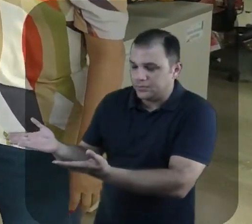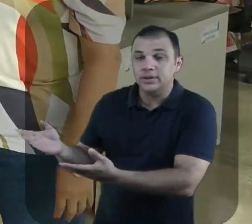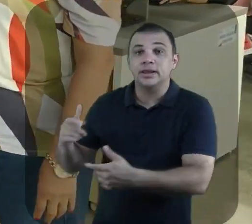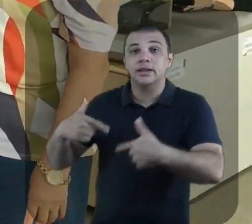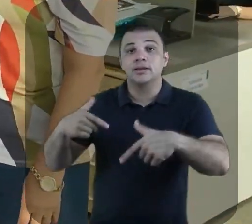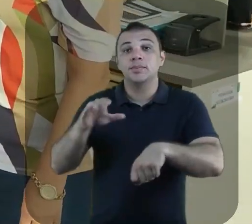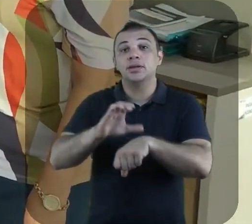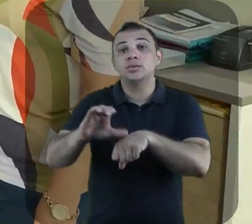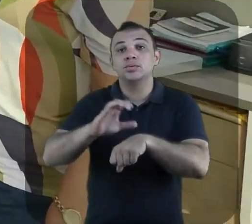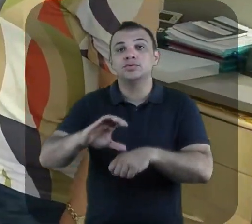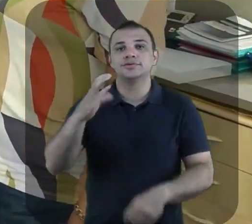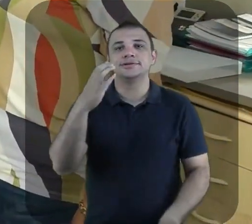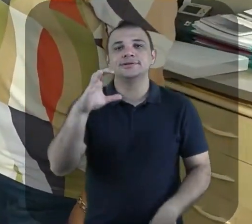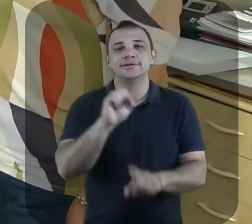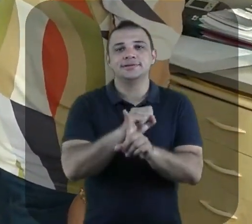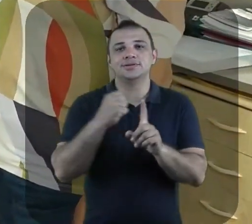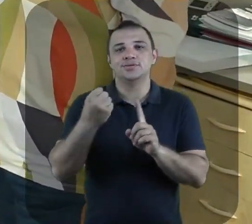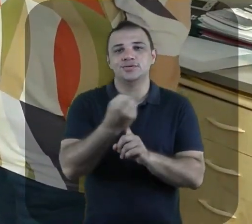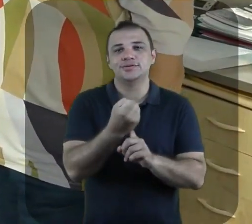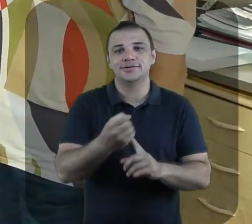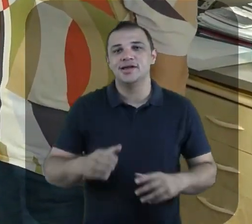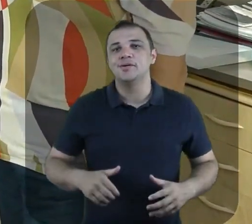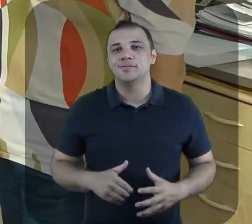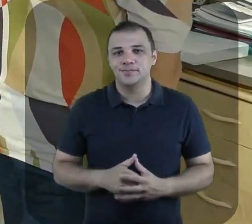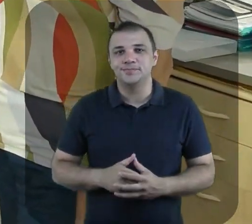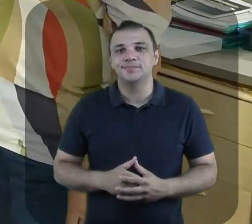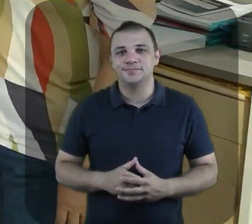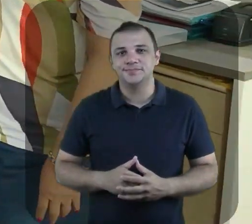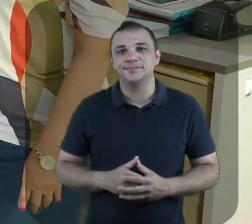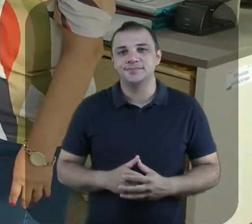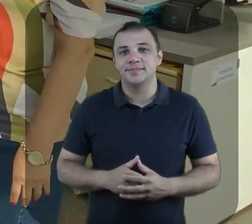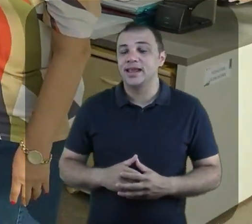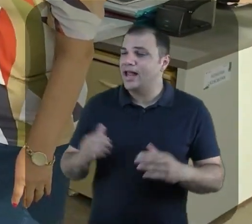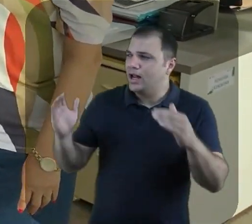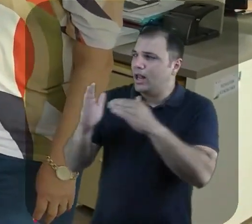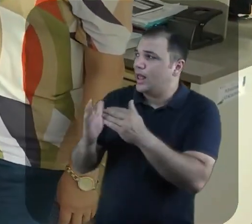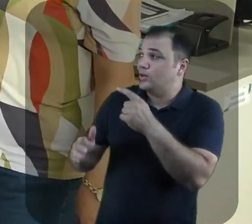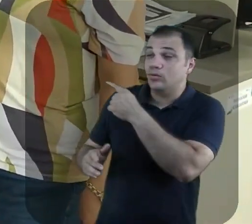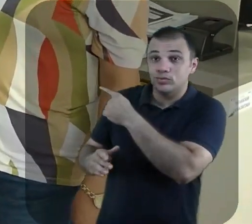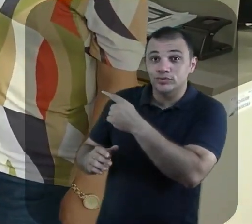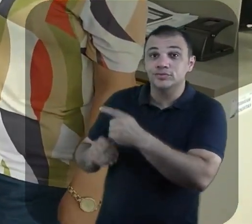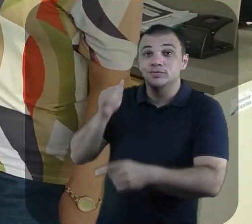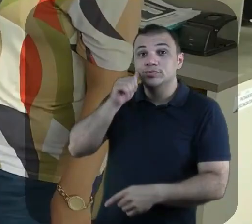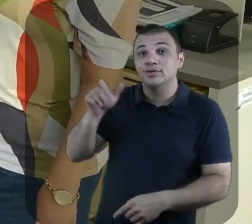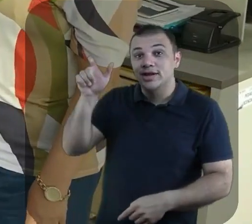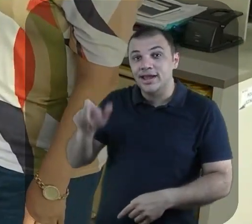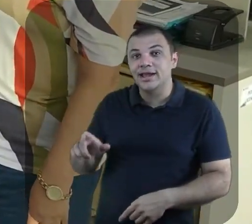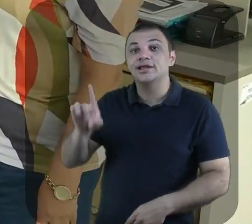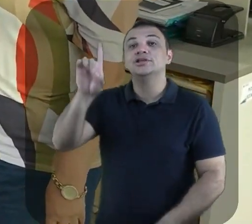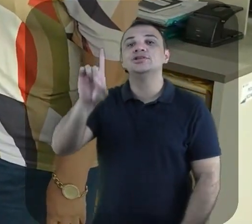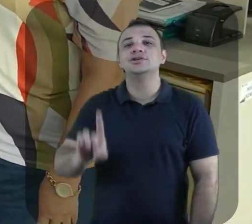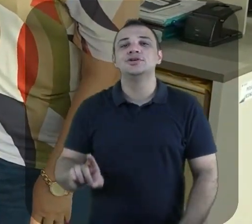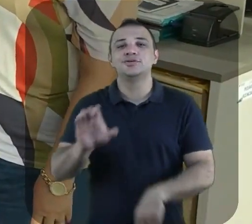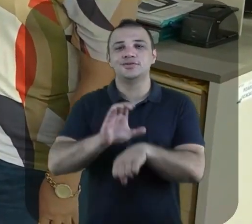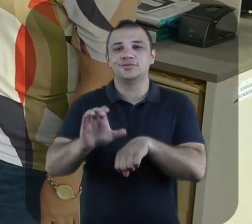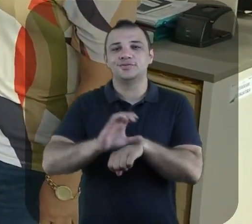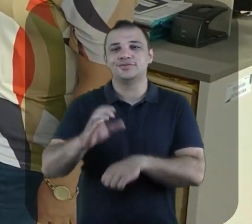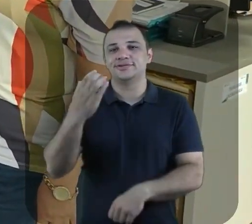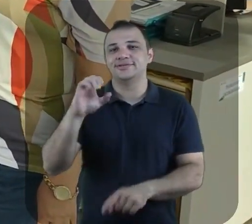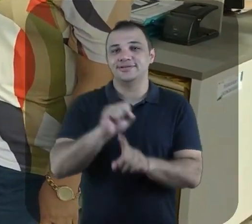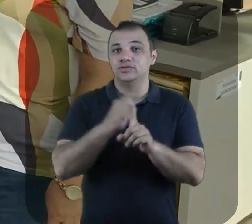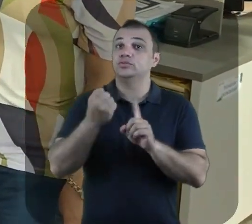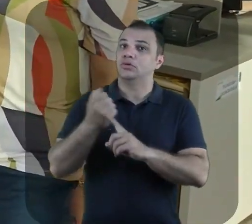Ciências Sociais, e Valesca. E lá está a nossa diretora do curso de